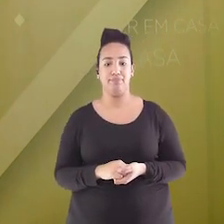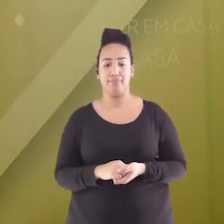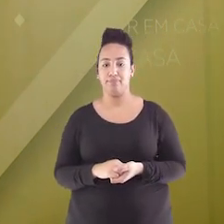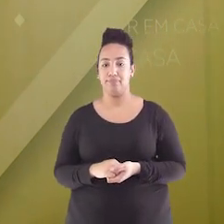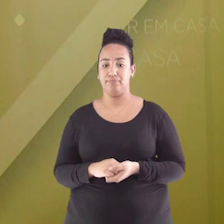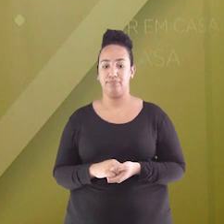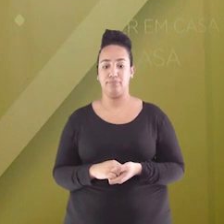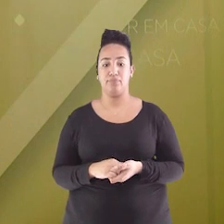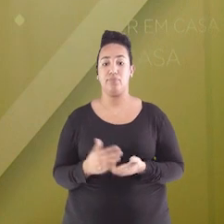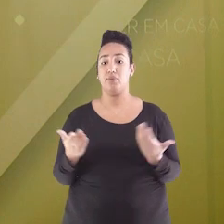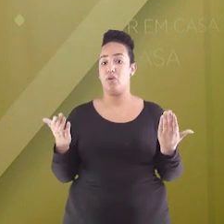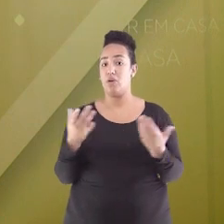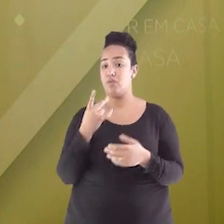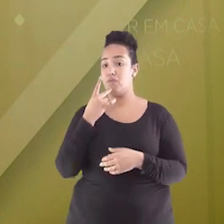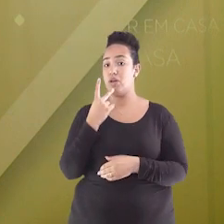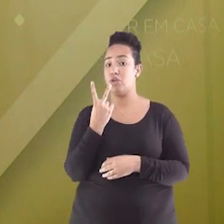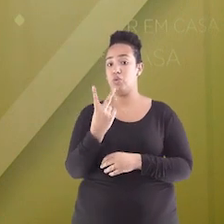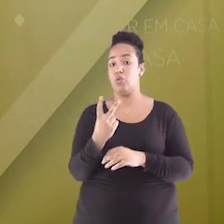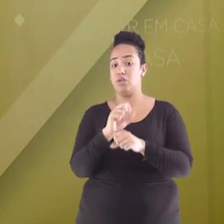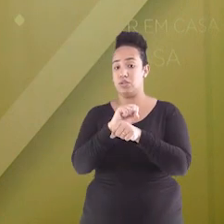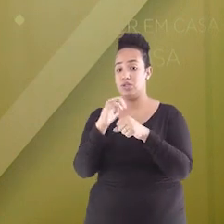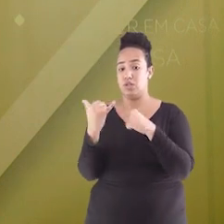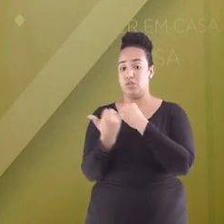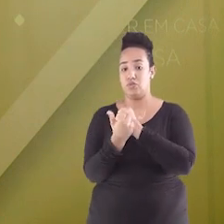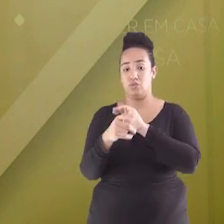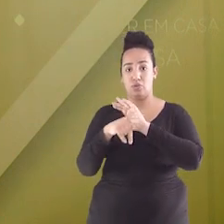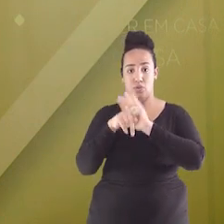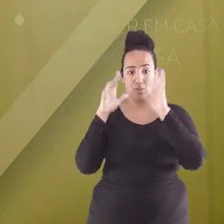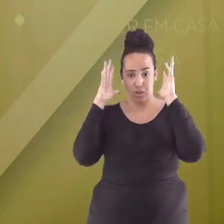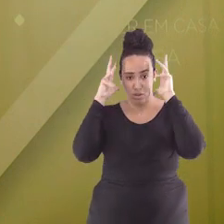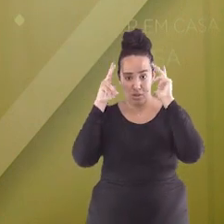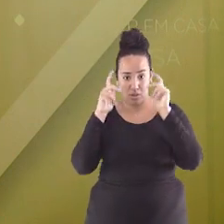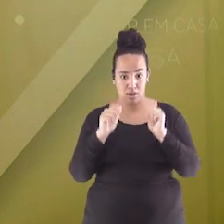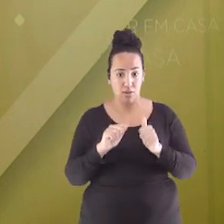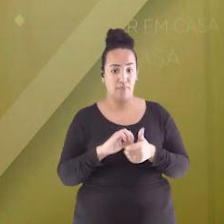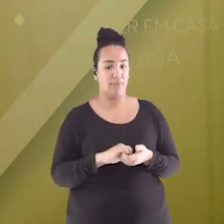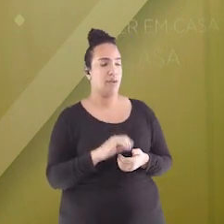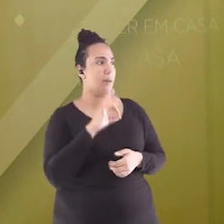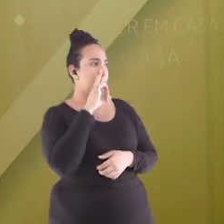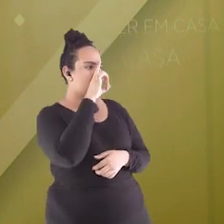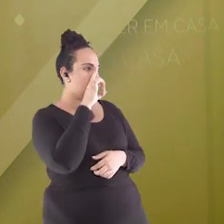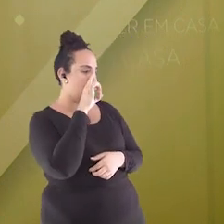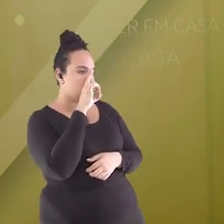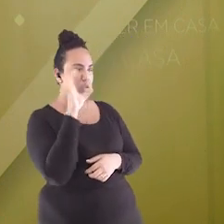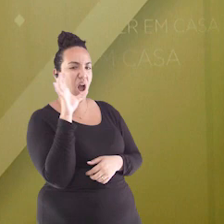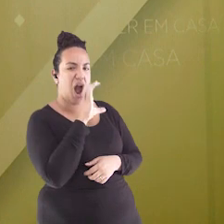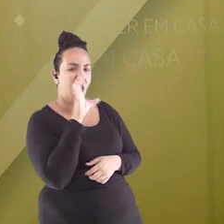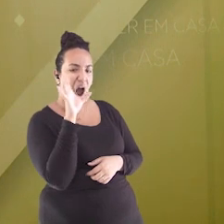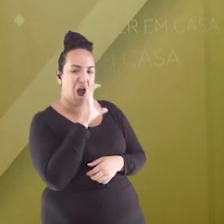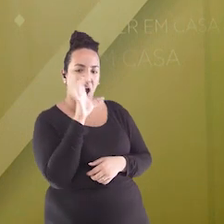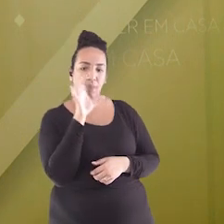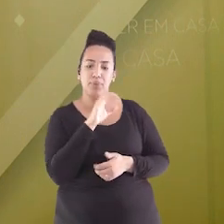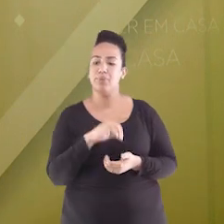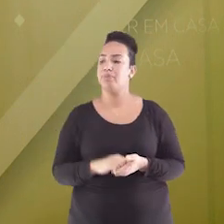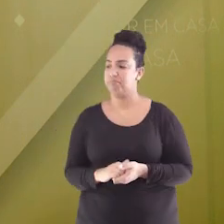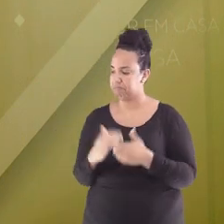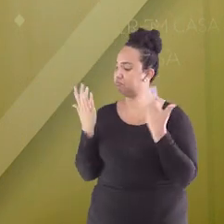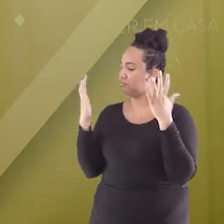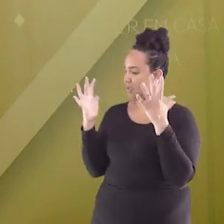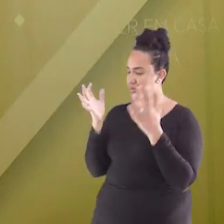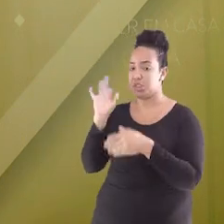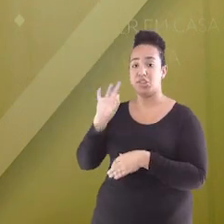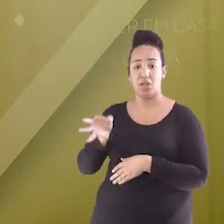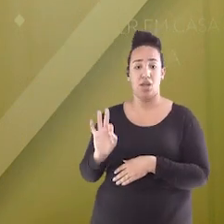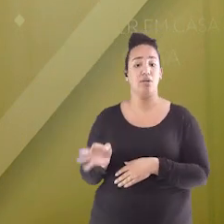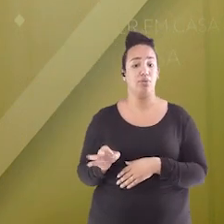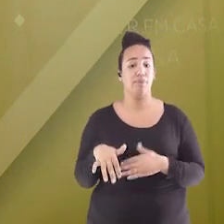hein? Dê dois adjetivos para o leão. Perigoso e rápido. Perigoso e rápido. Muito